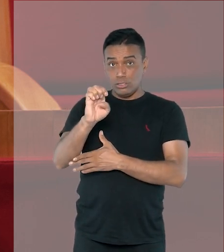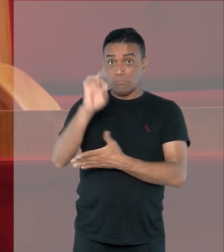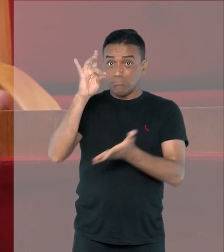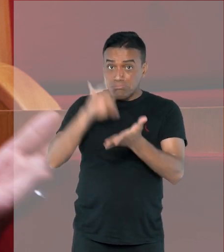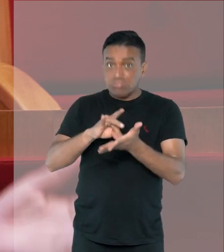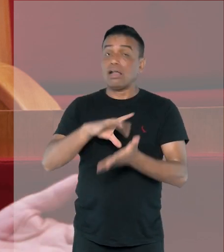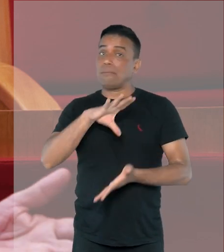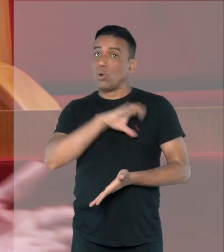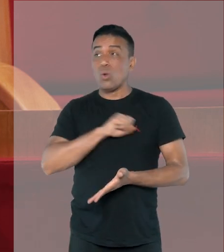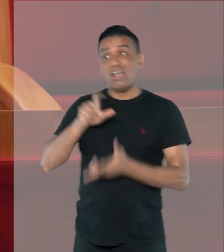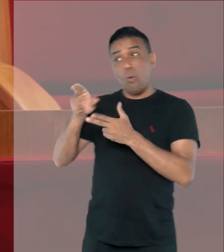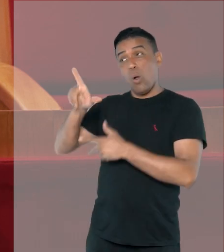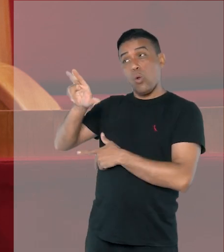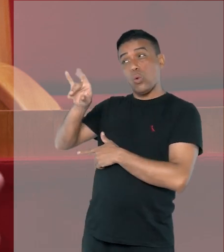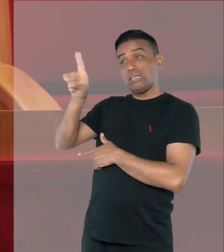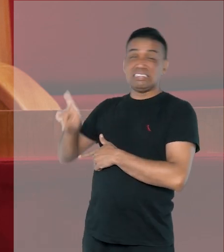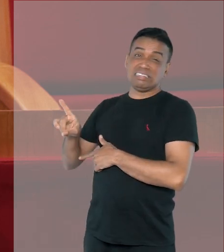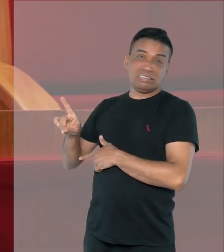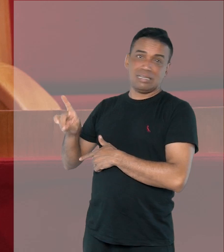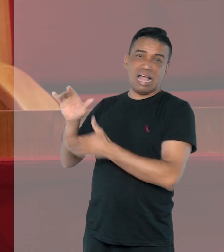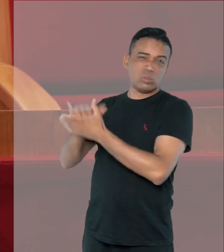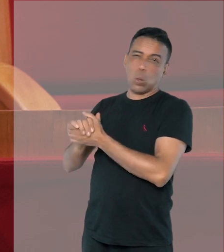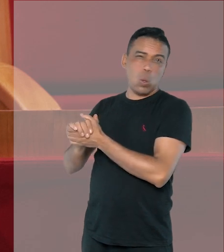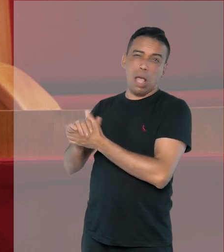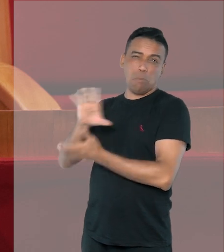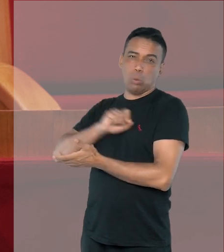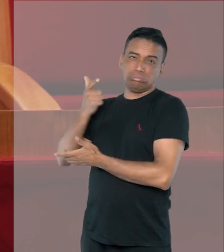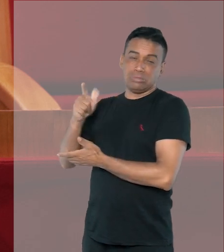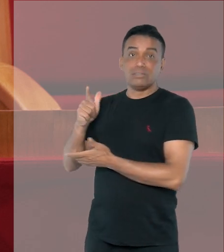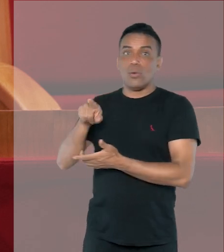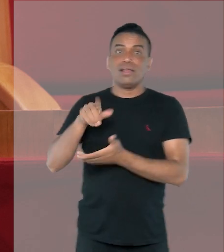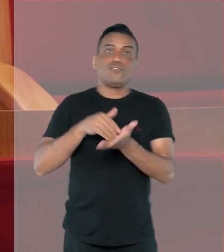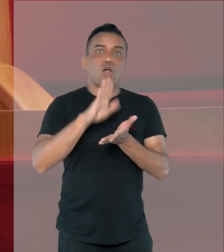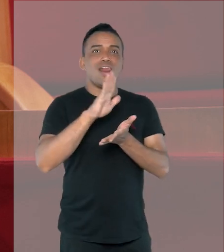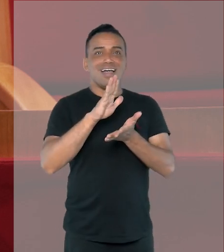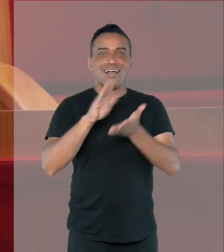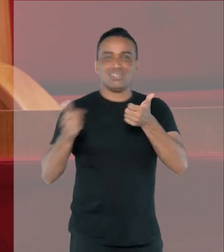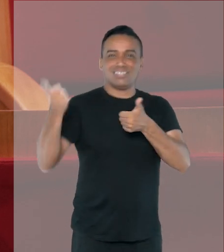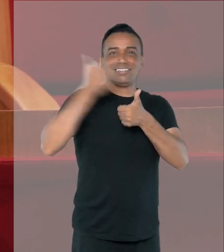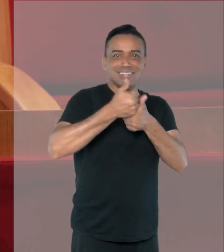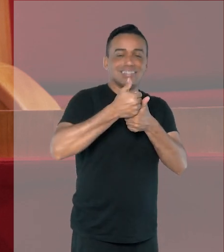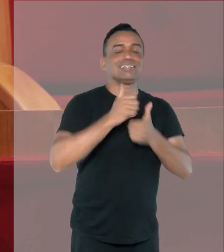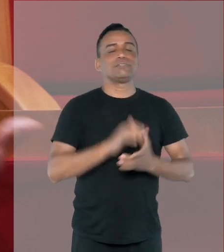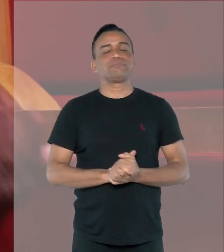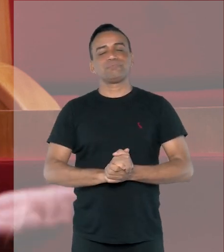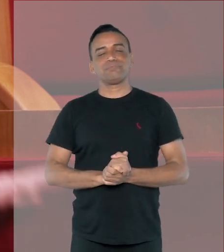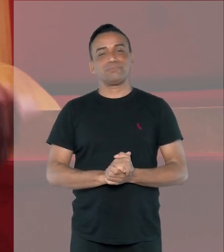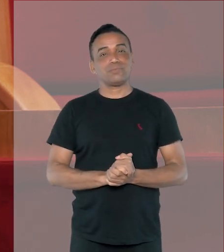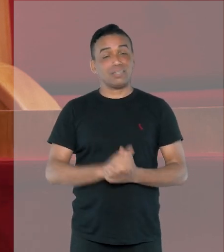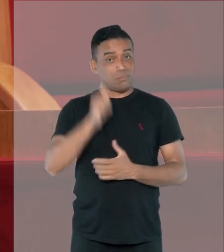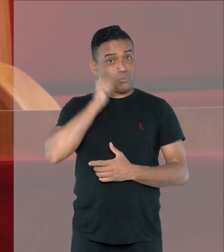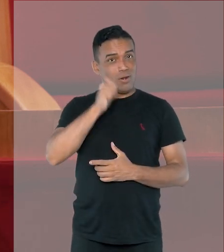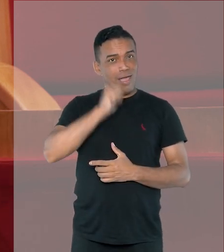por isso que ele saiu fora da sucessão. E a princesa Isabel